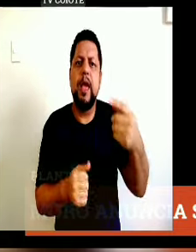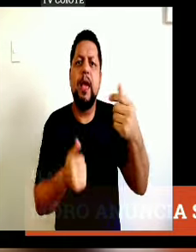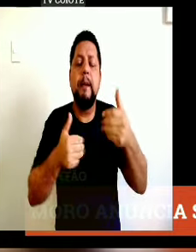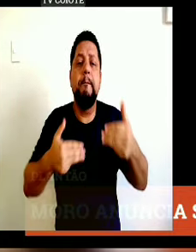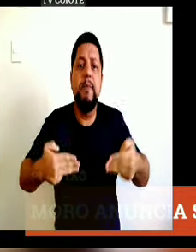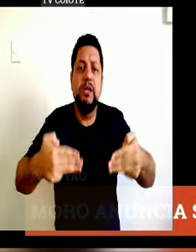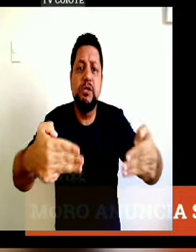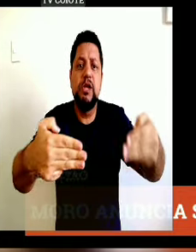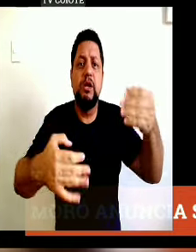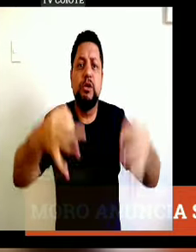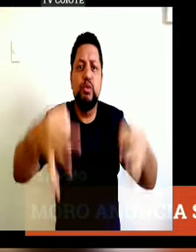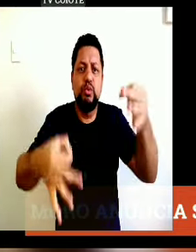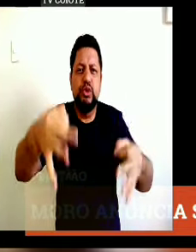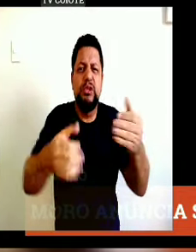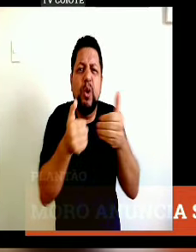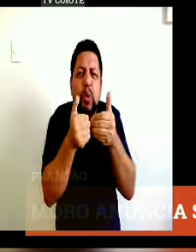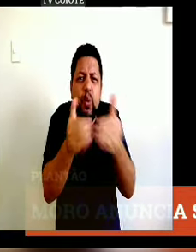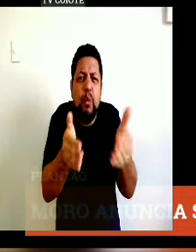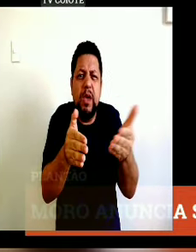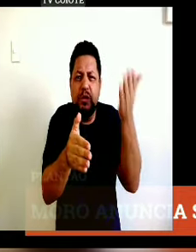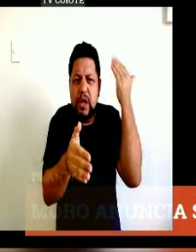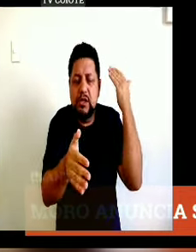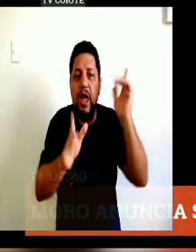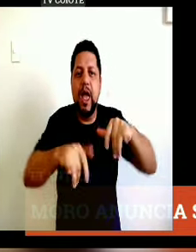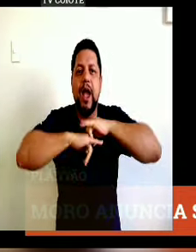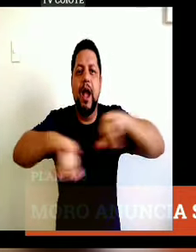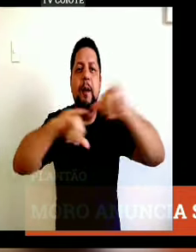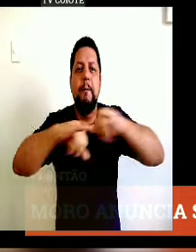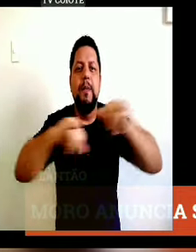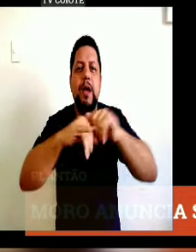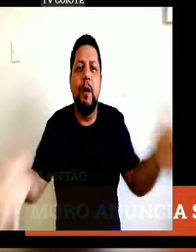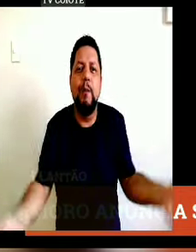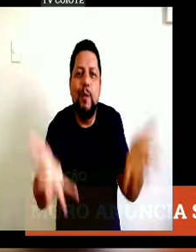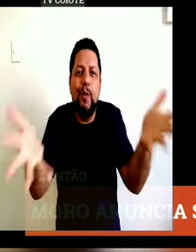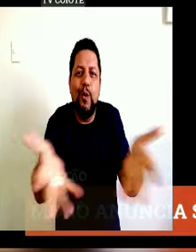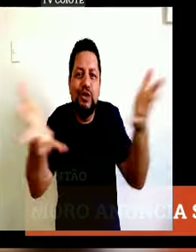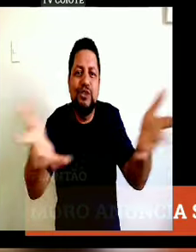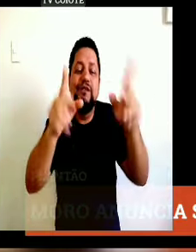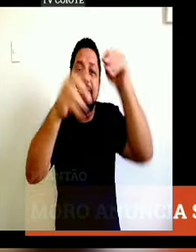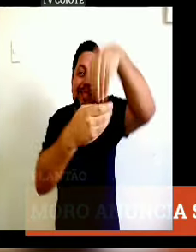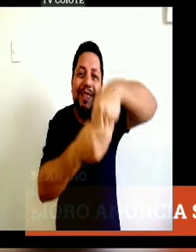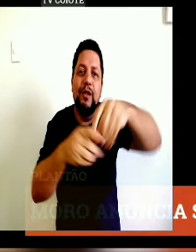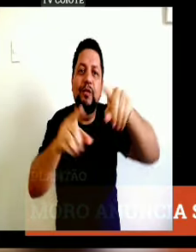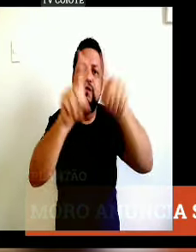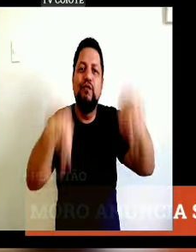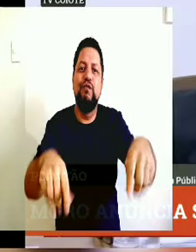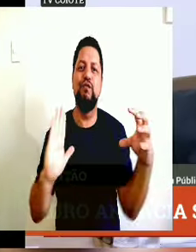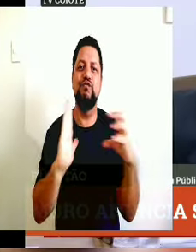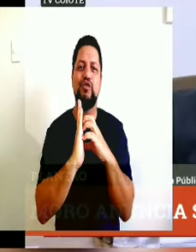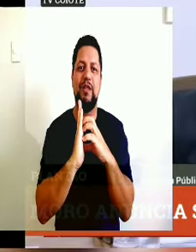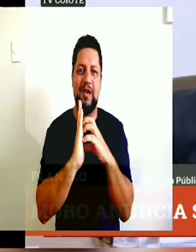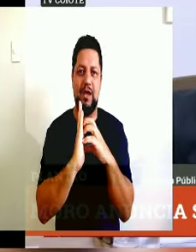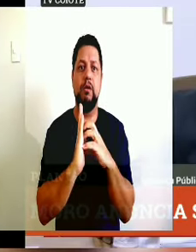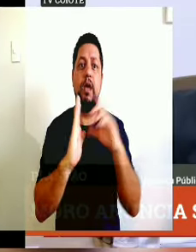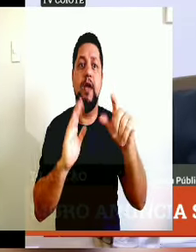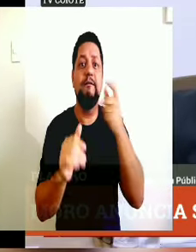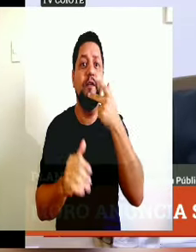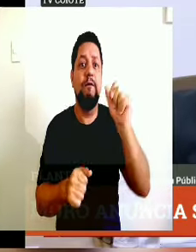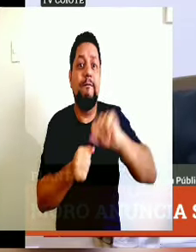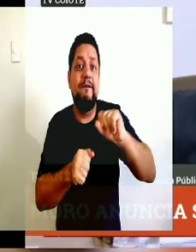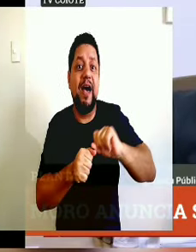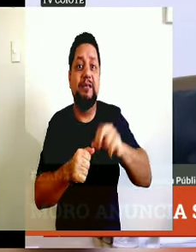Ministério da Justiça, logo no início, foi uma campanha motivacional, né, para os servidores, e o tema era faça a coisa certa